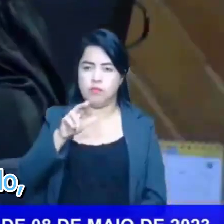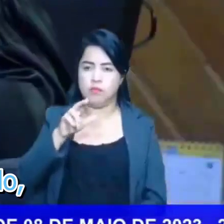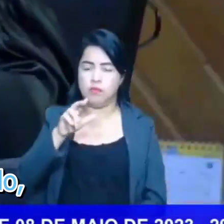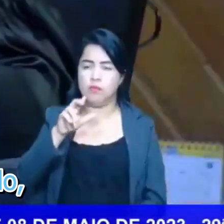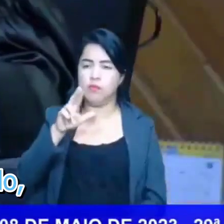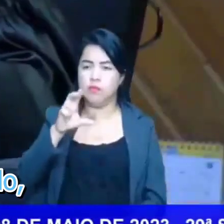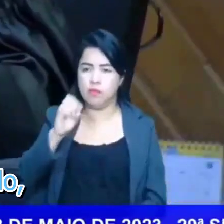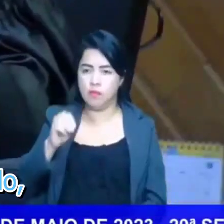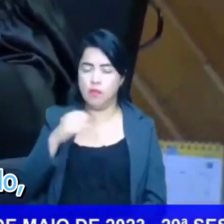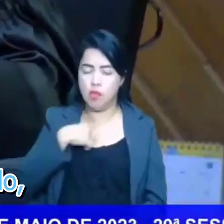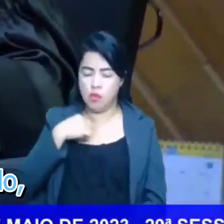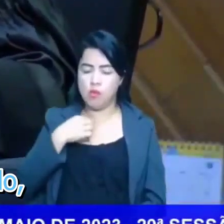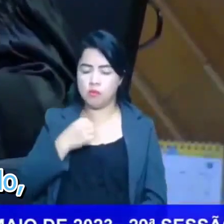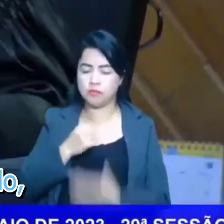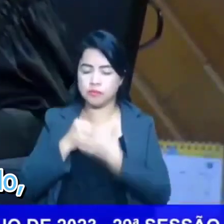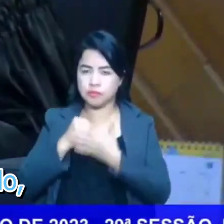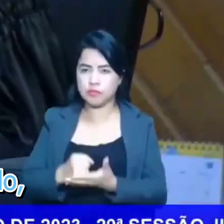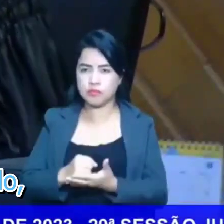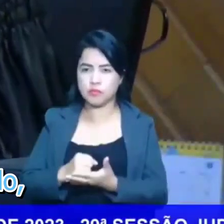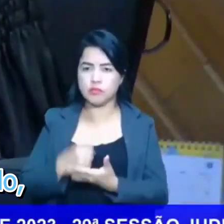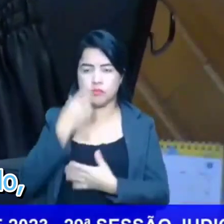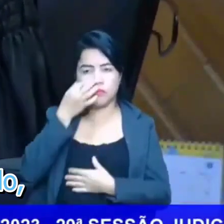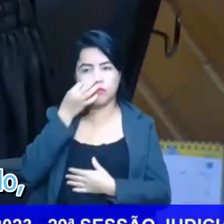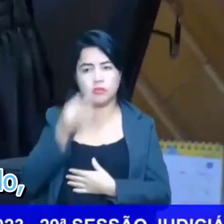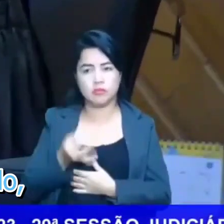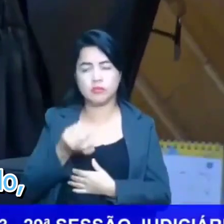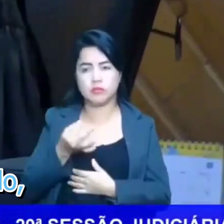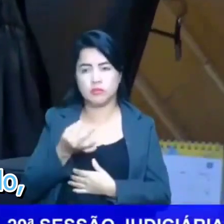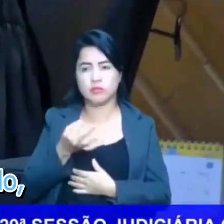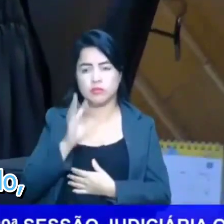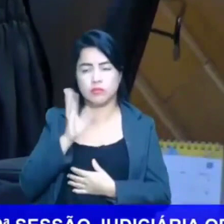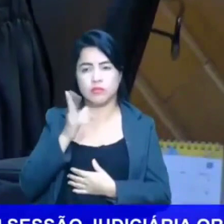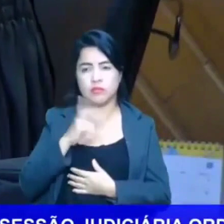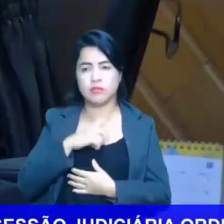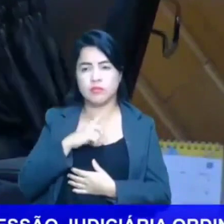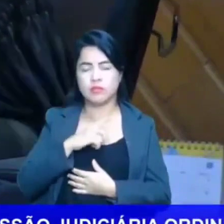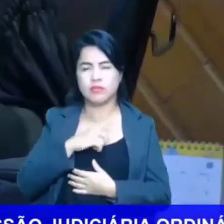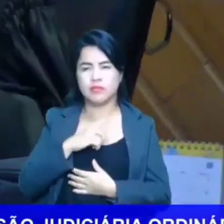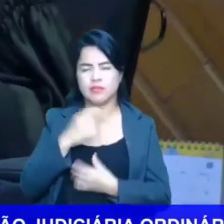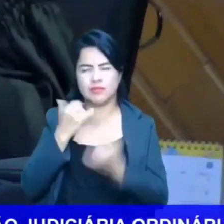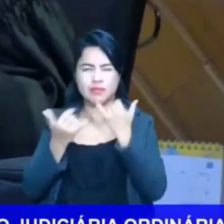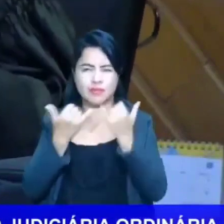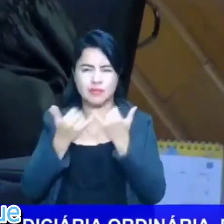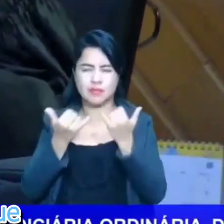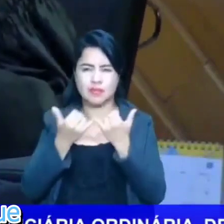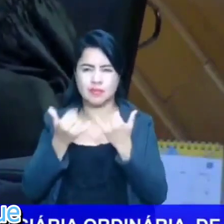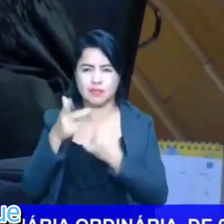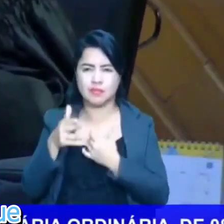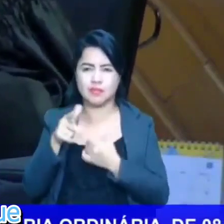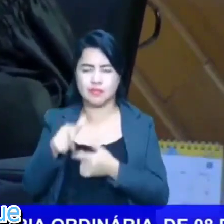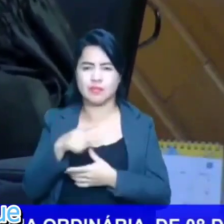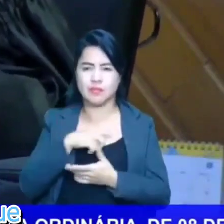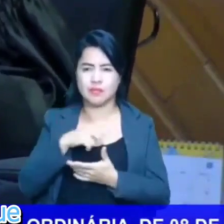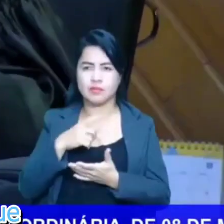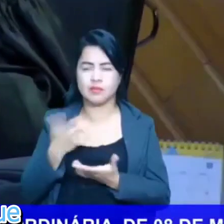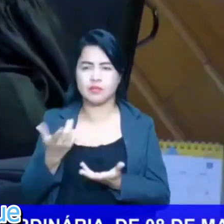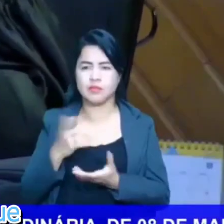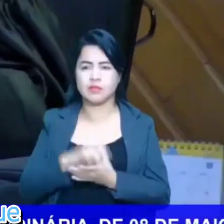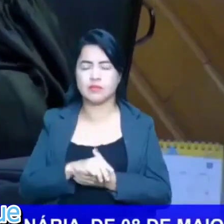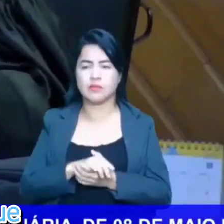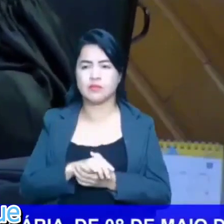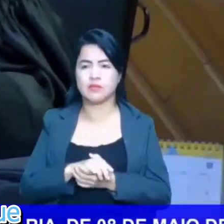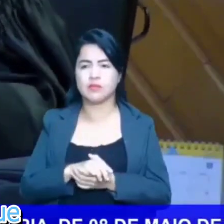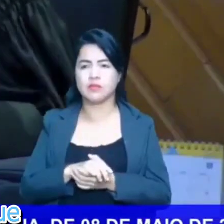conforme eu imagem tenho... Imagem direcionada ao desembargador Paulo Madeira. Desembargador um Paulo Madeira com essa, retira e com menos óculos,